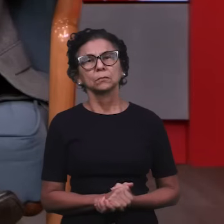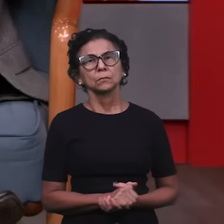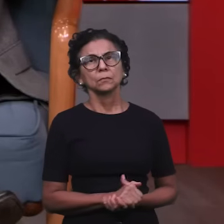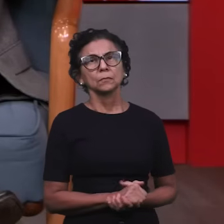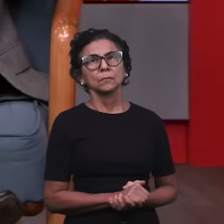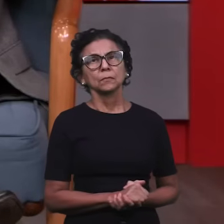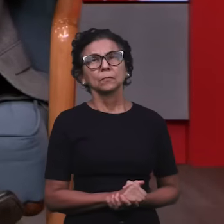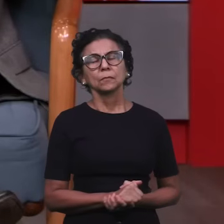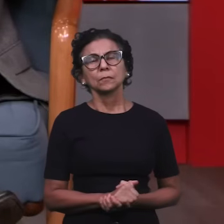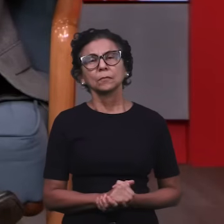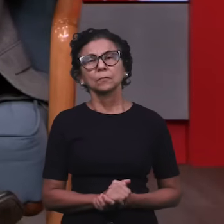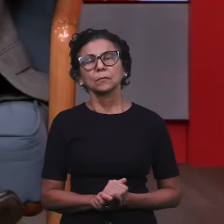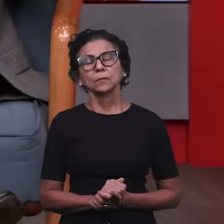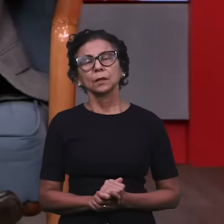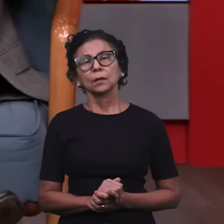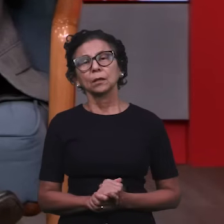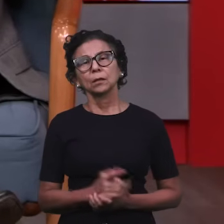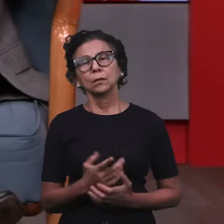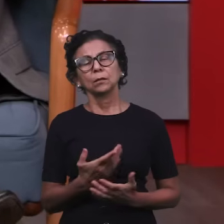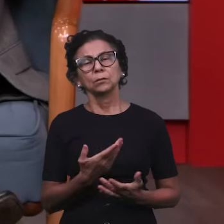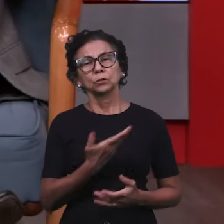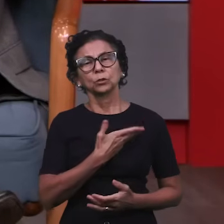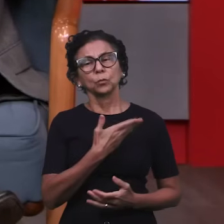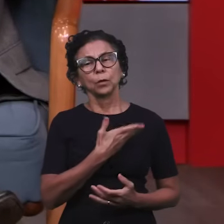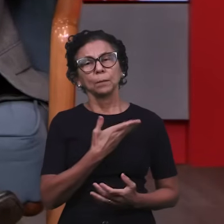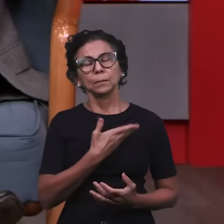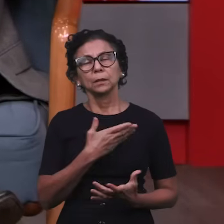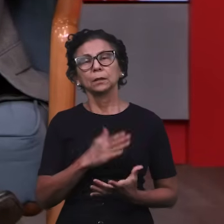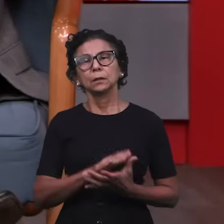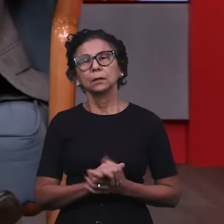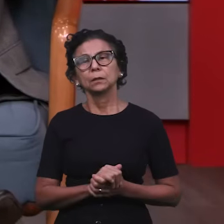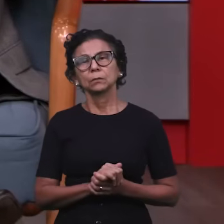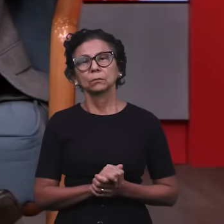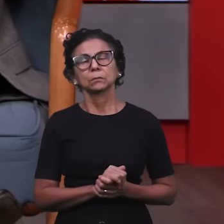me evangelizar. Sabia